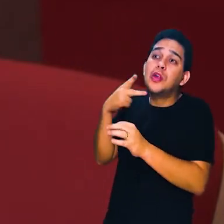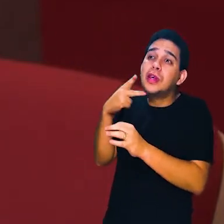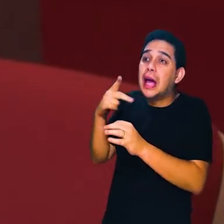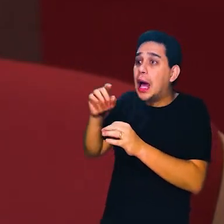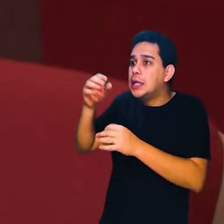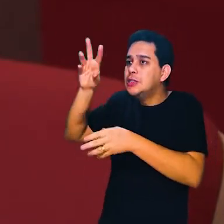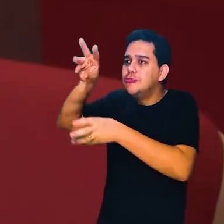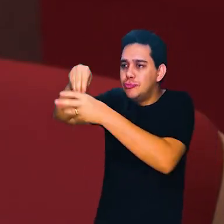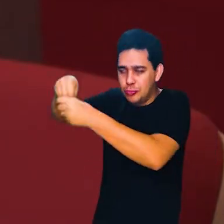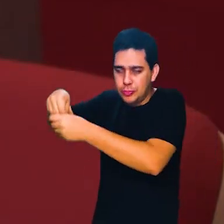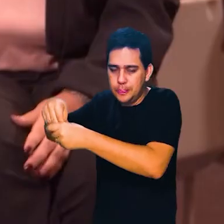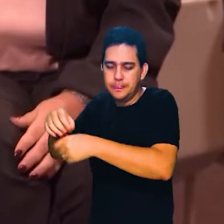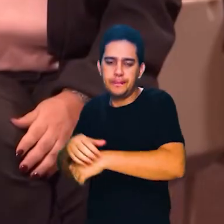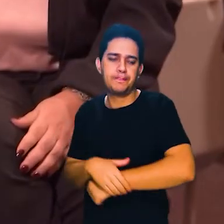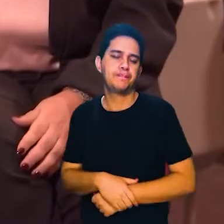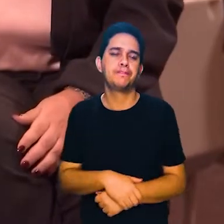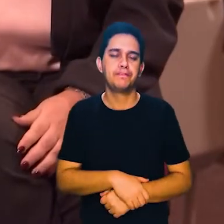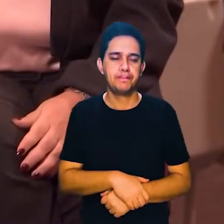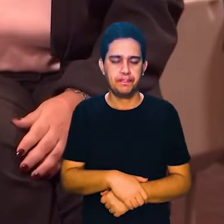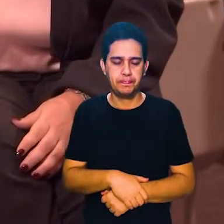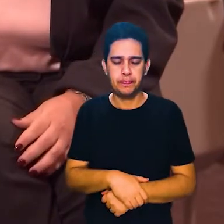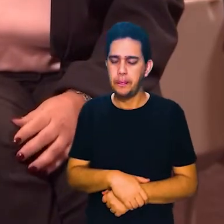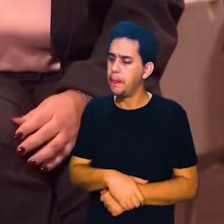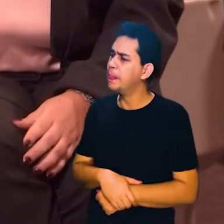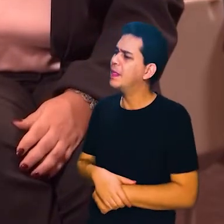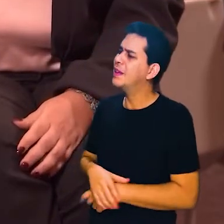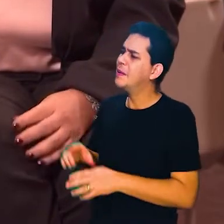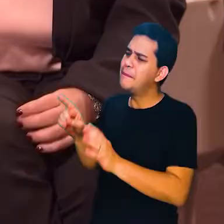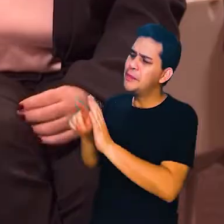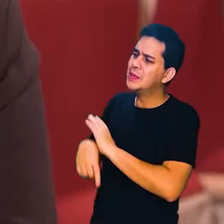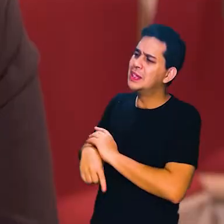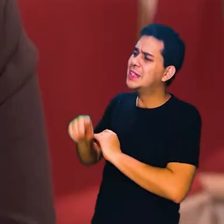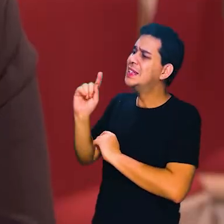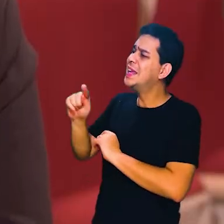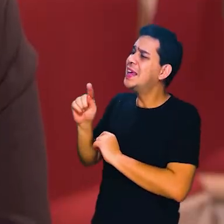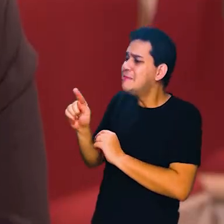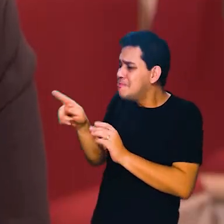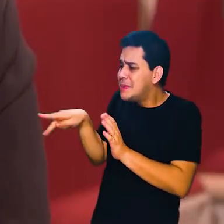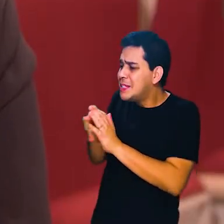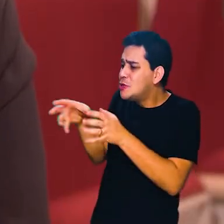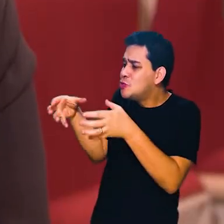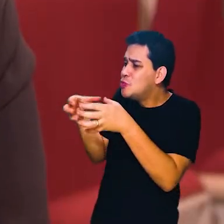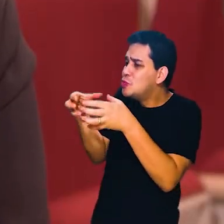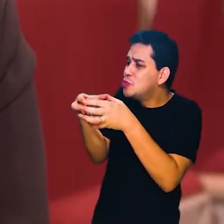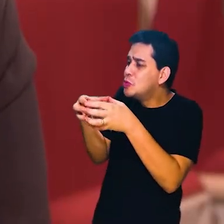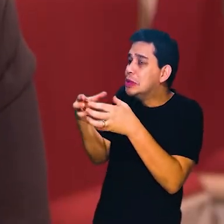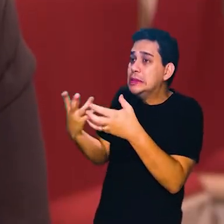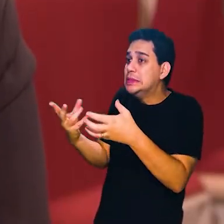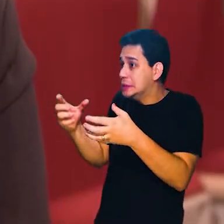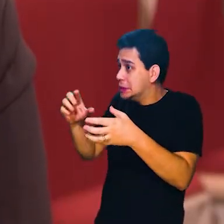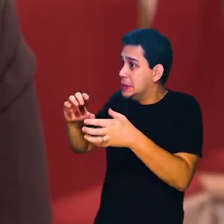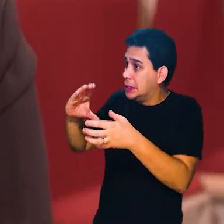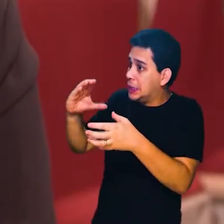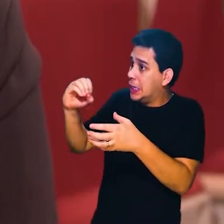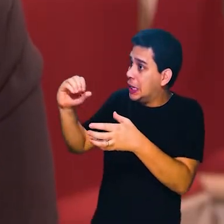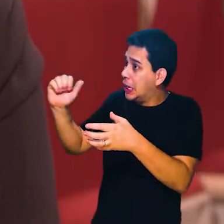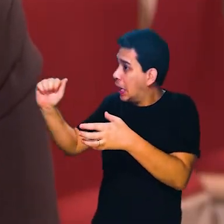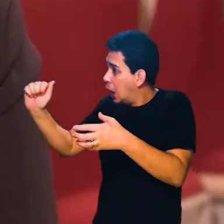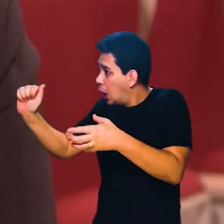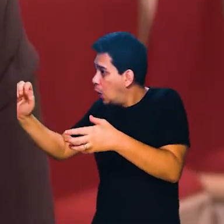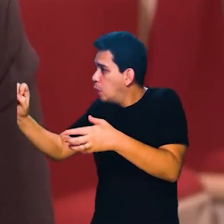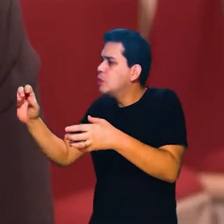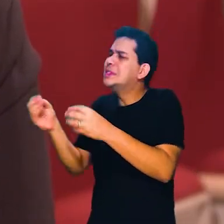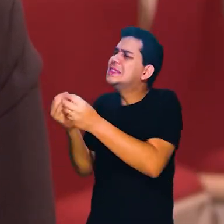que é? Quem o compõe? Então, o Ministério Público Eleitoral faz parte do Ministério Público como um todo, que tem um enorme leque de